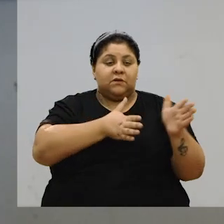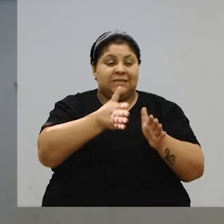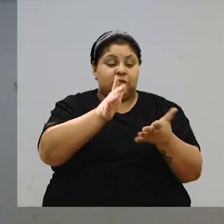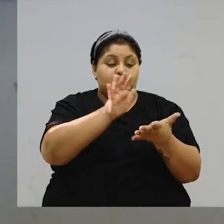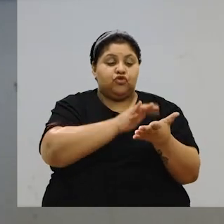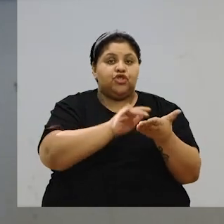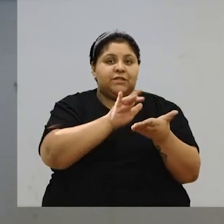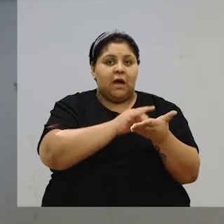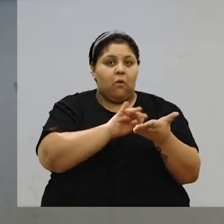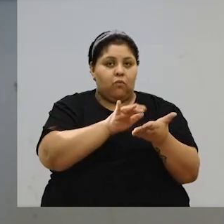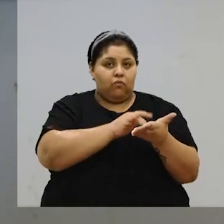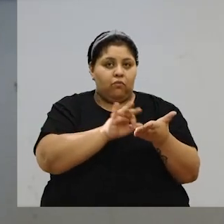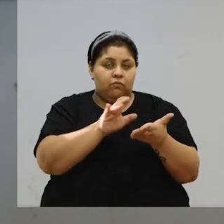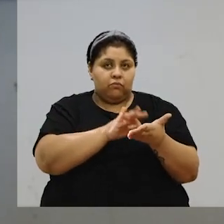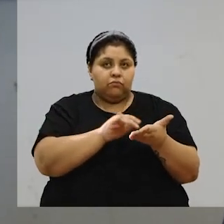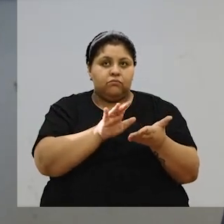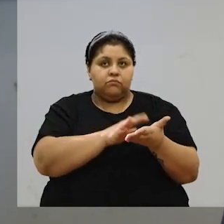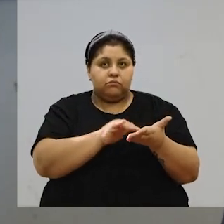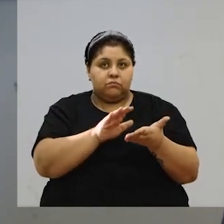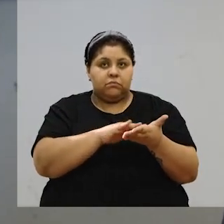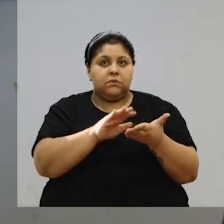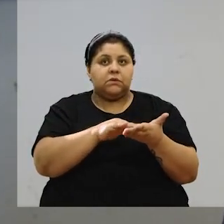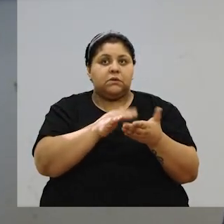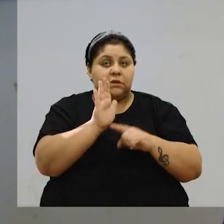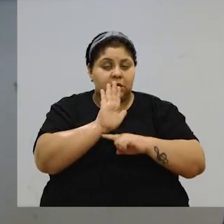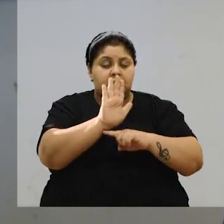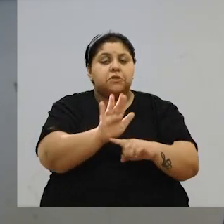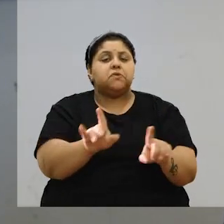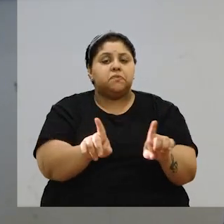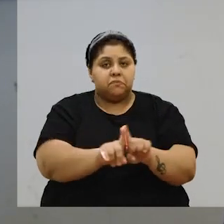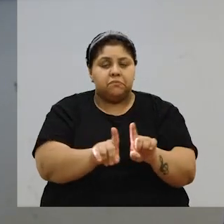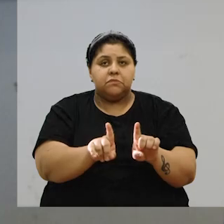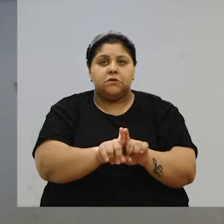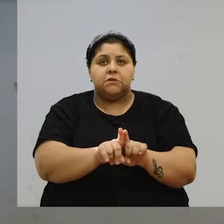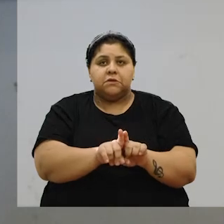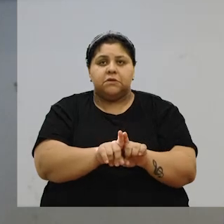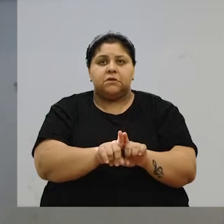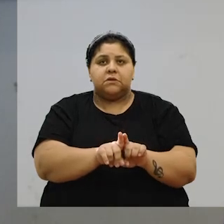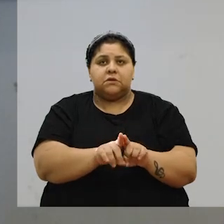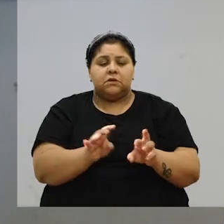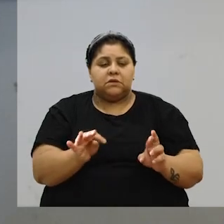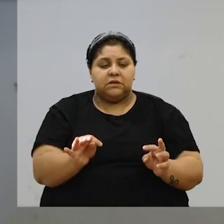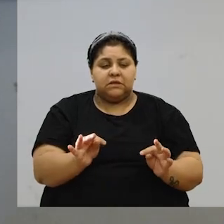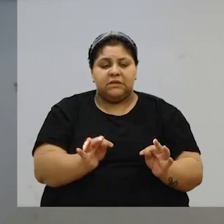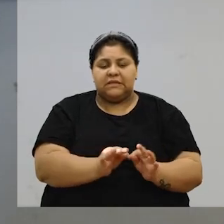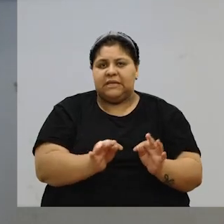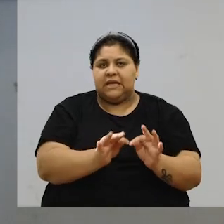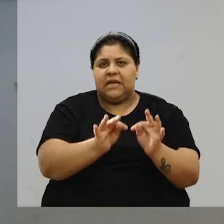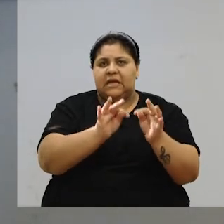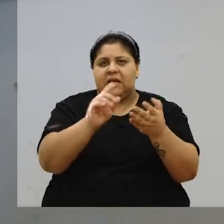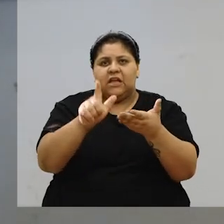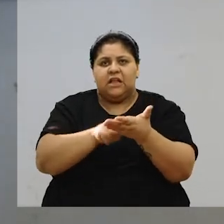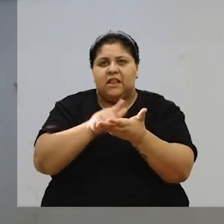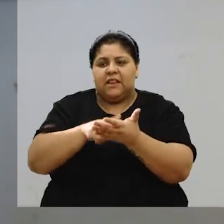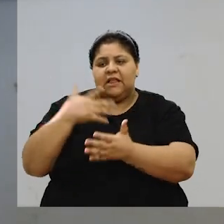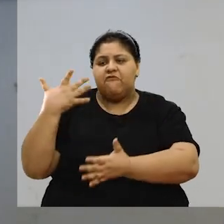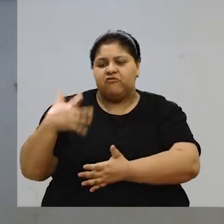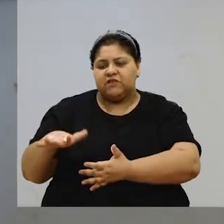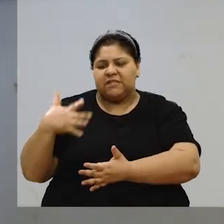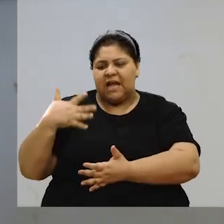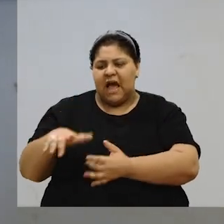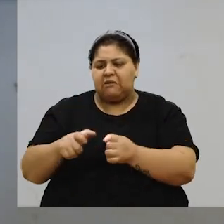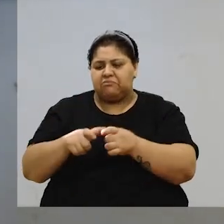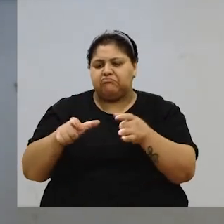o formato de acesso digital, ele vem a contribuir também, né? Áreas principalmente